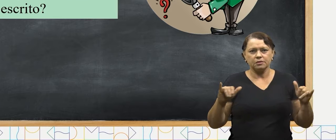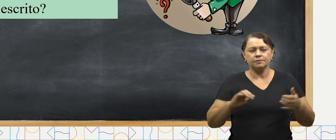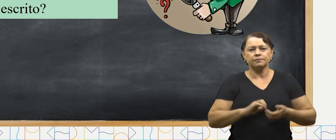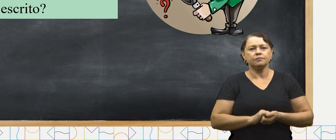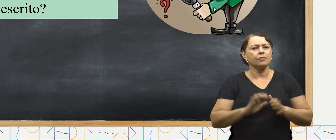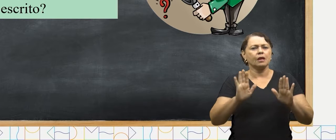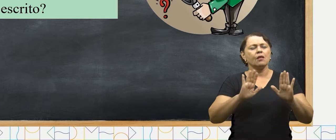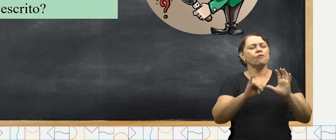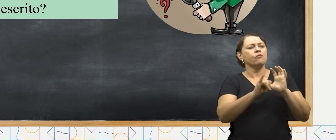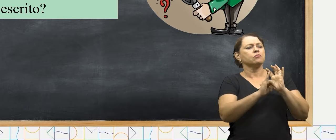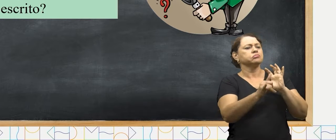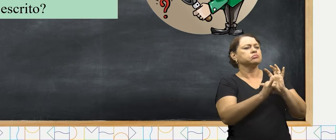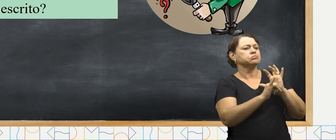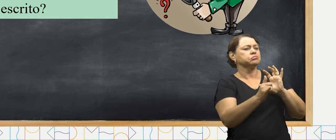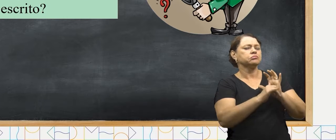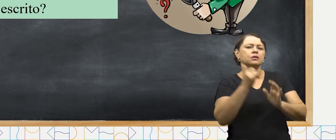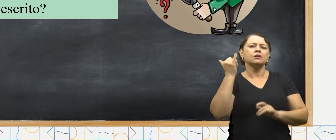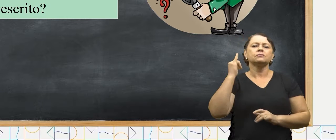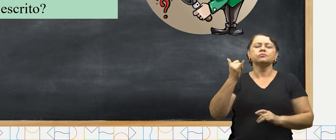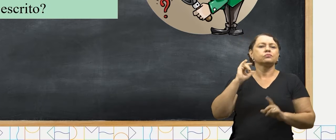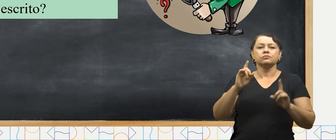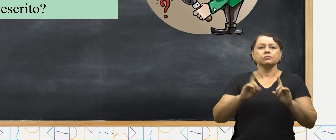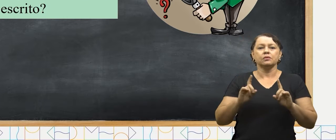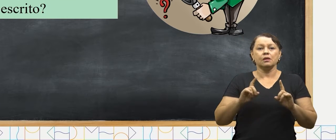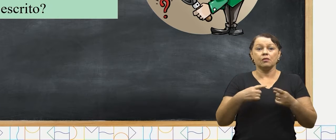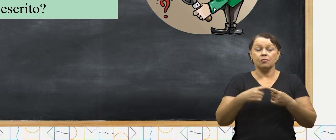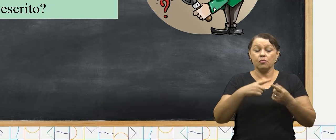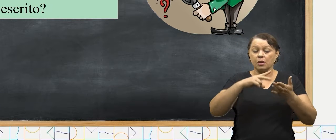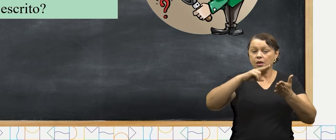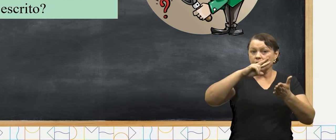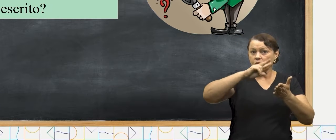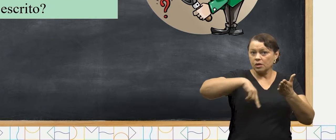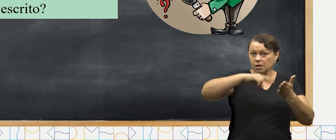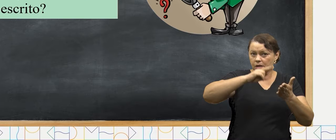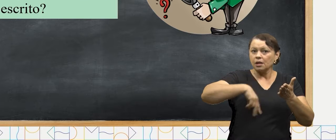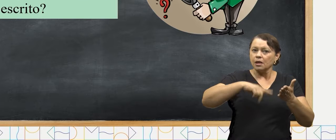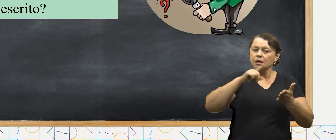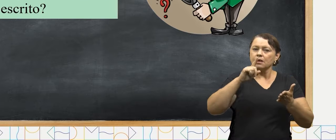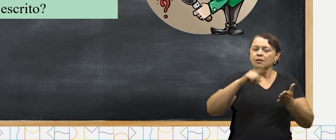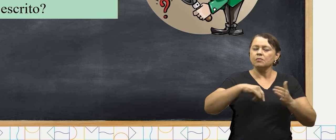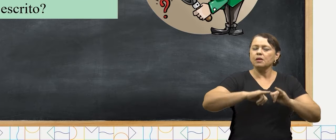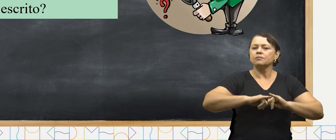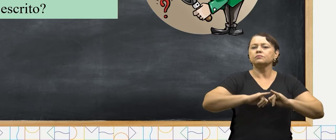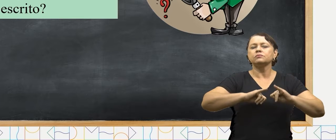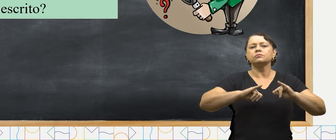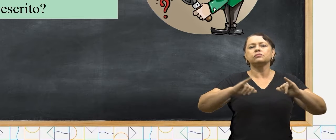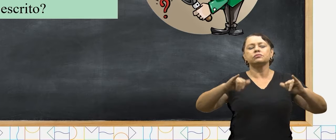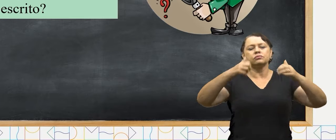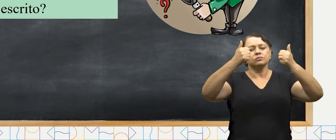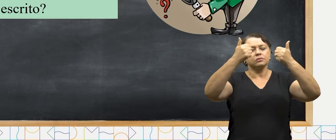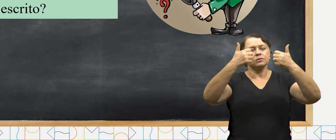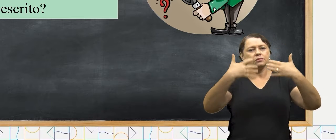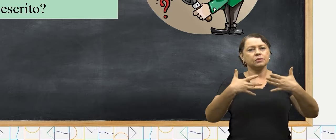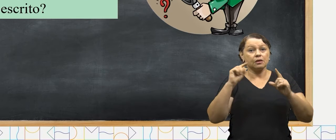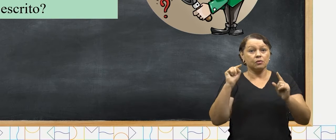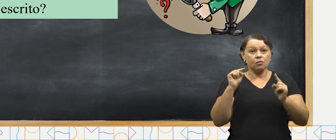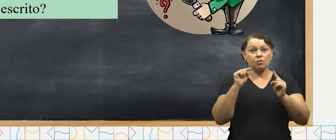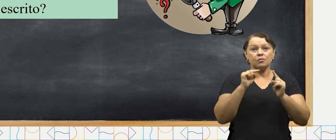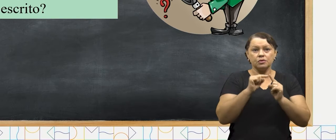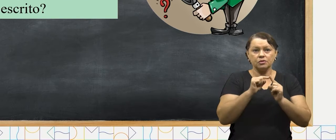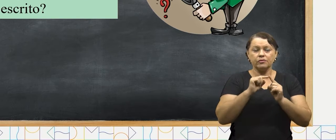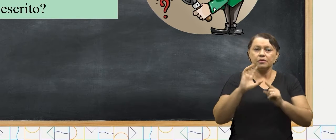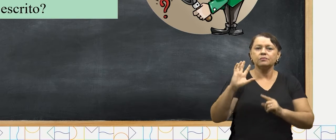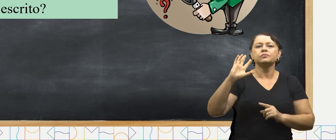lenda, por exemplo, não lemos um conto, pois o texto que lemos narrou de uma maneira objetiva